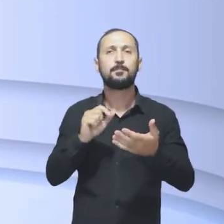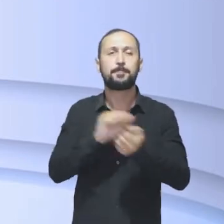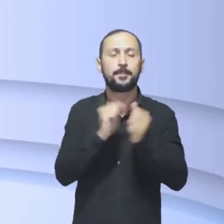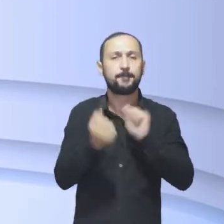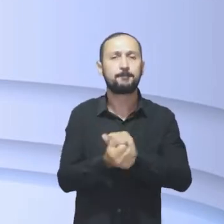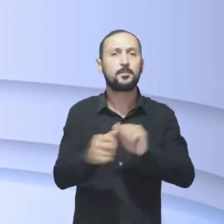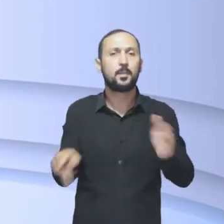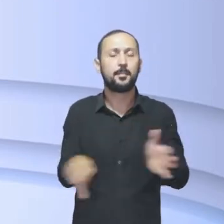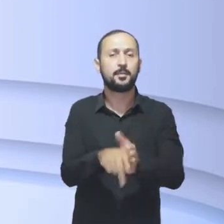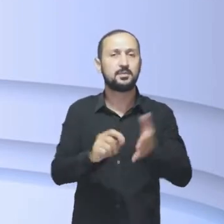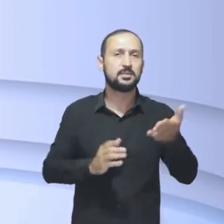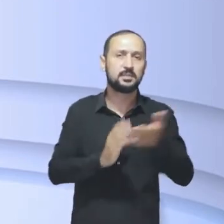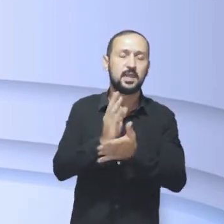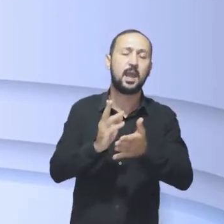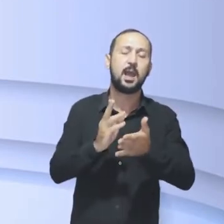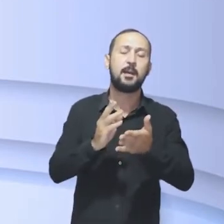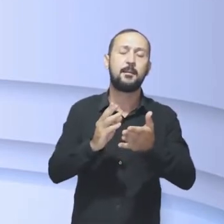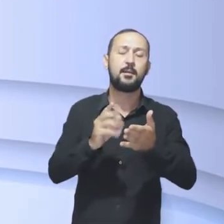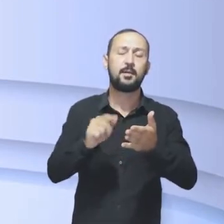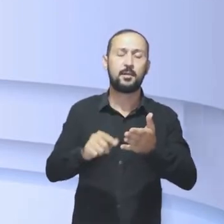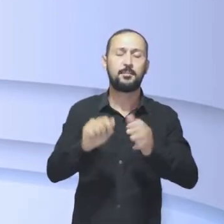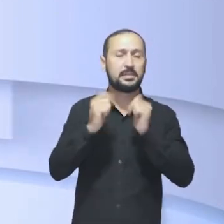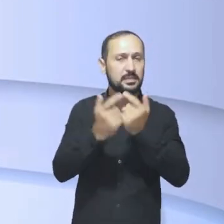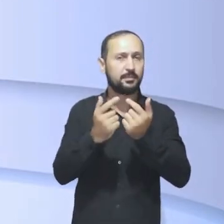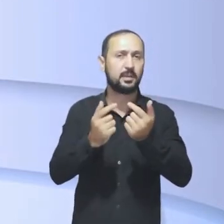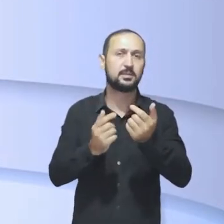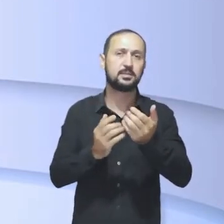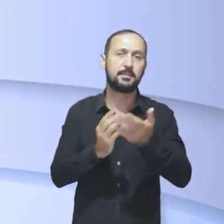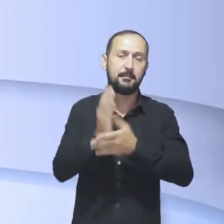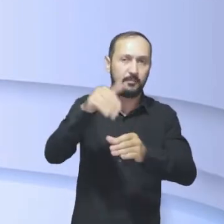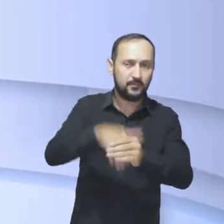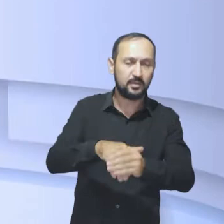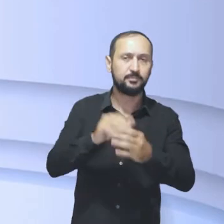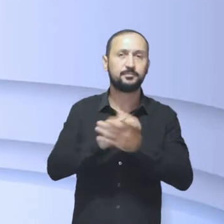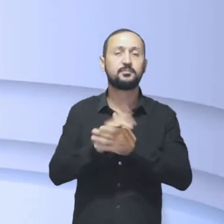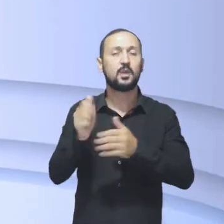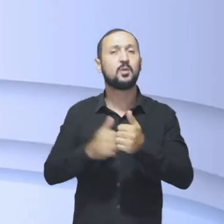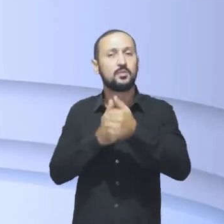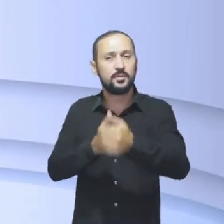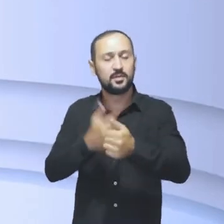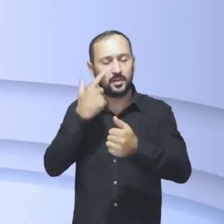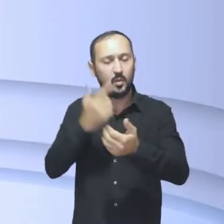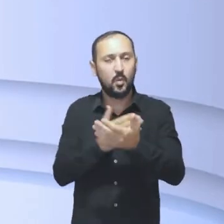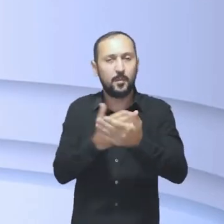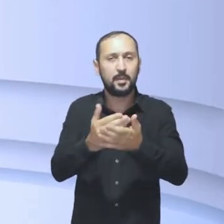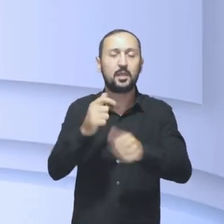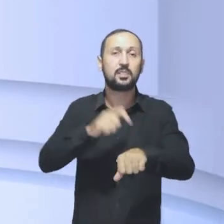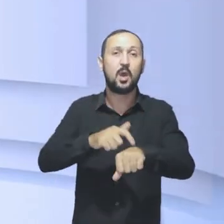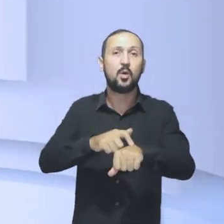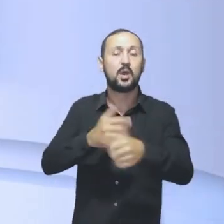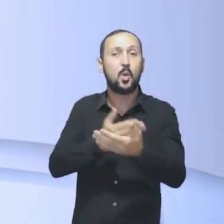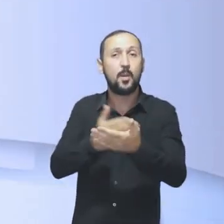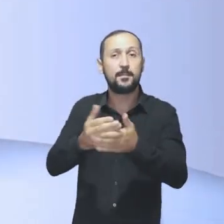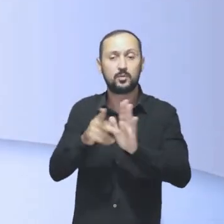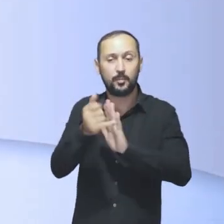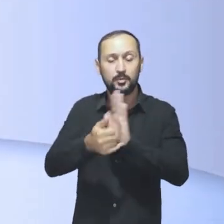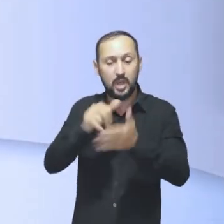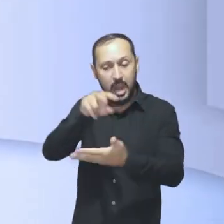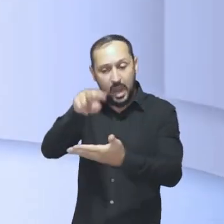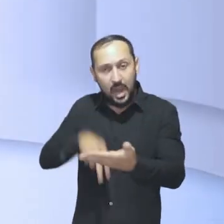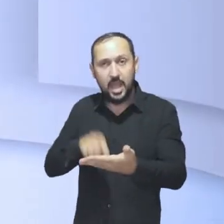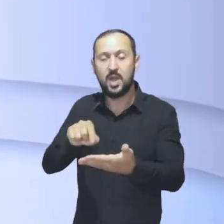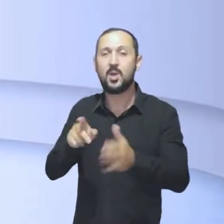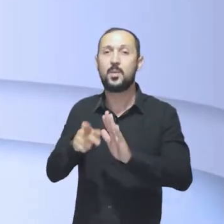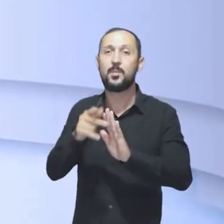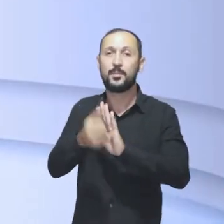projeto a partir da sua leitura na Casa de Leis. E nós buscamos, a equipe da consultoria passa a ter